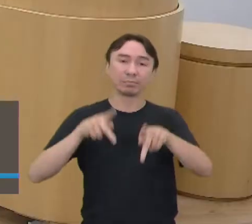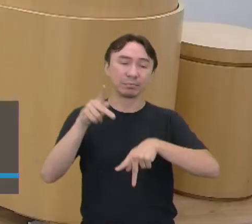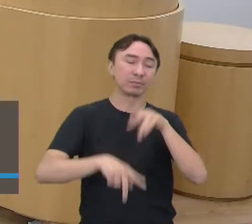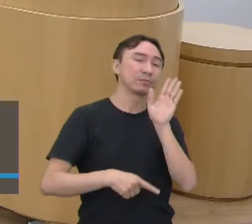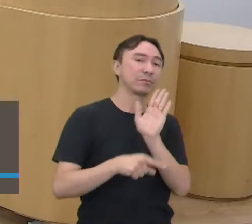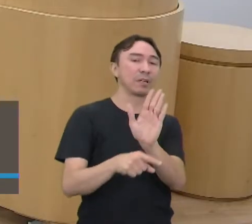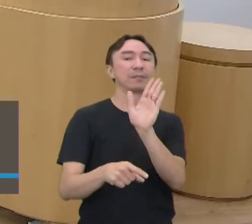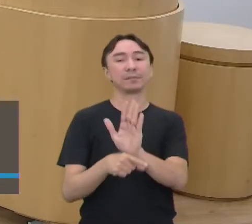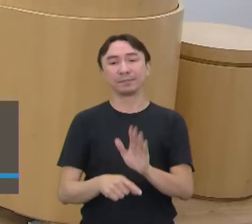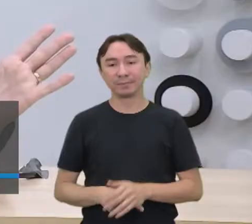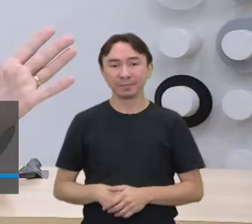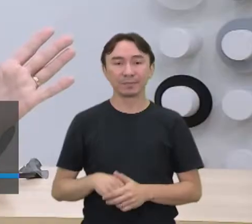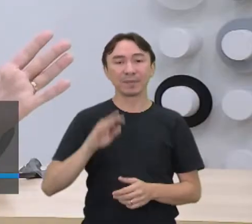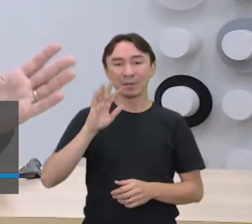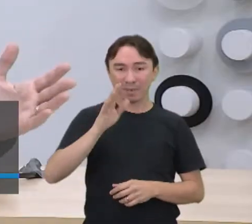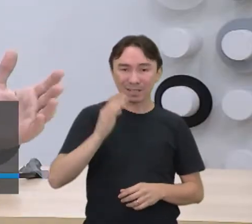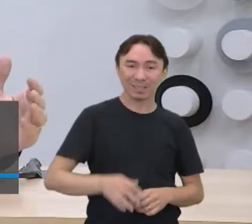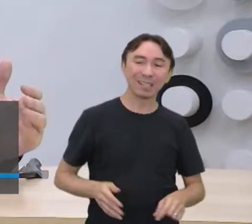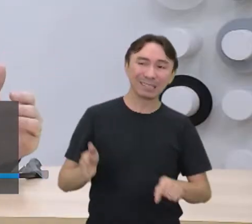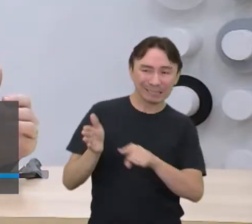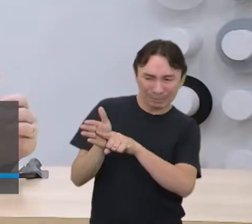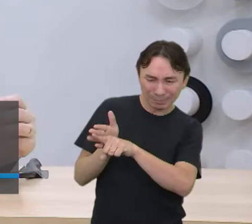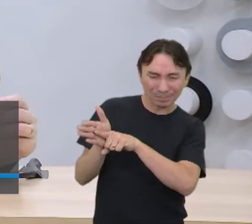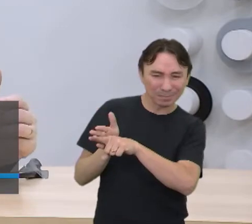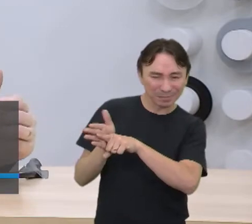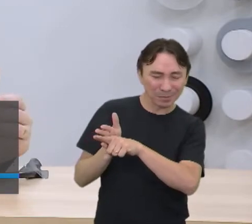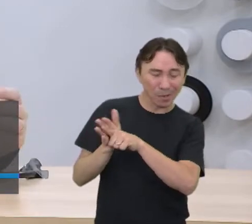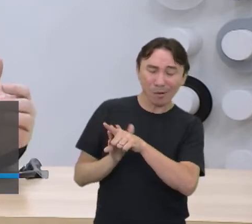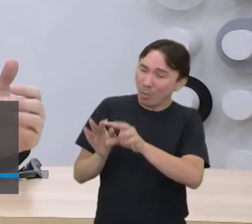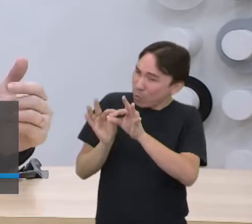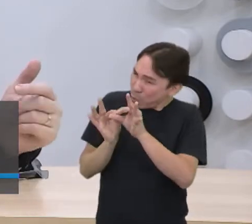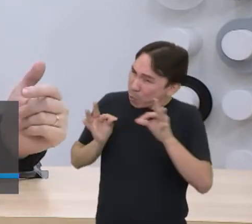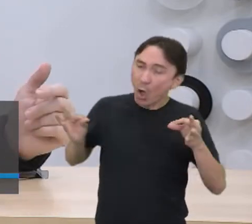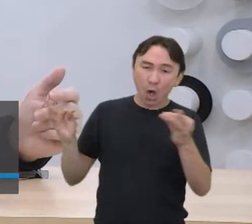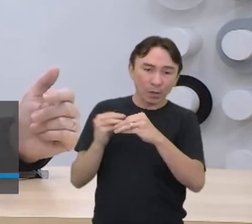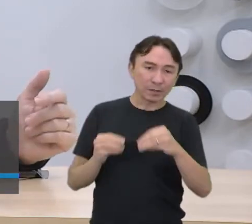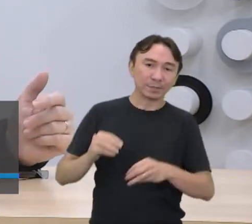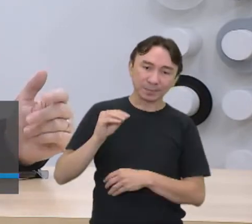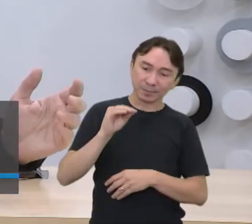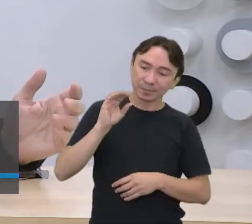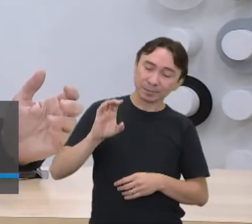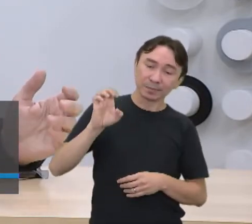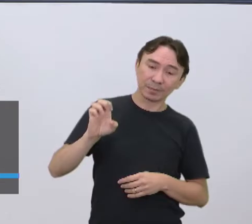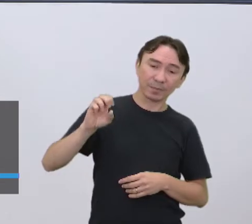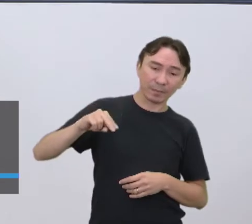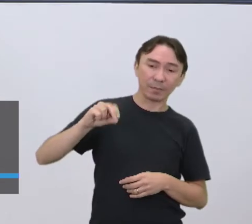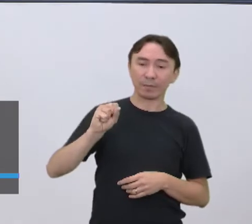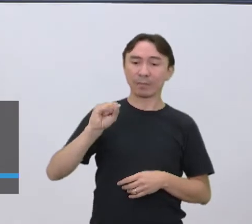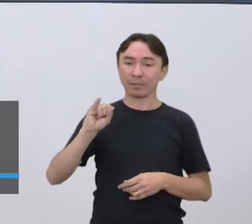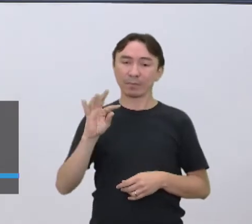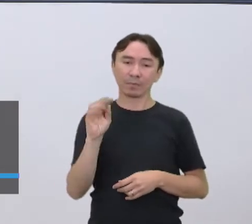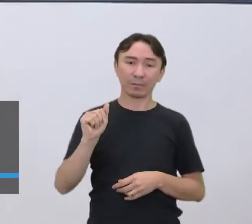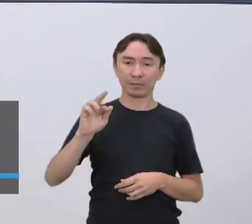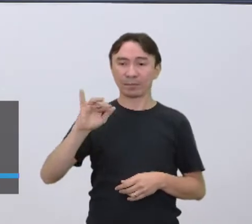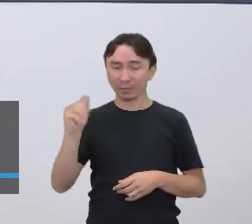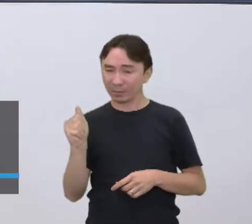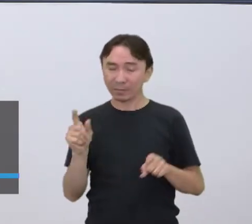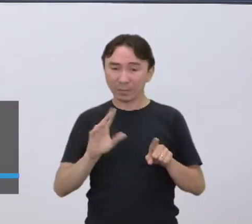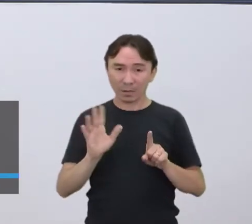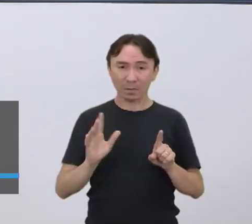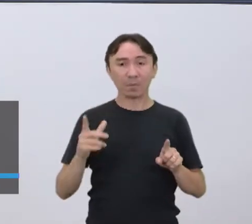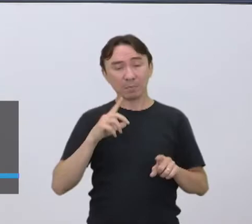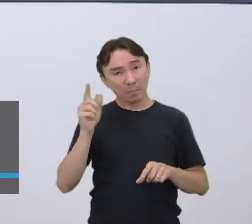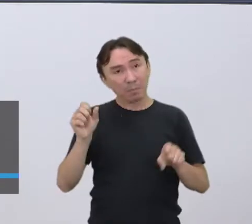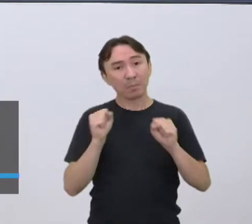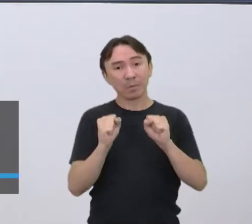censitária, Roberta? Ela vai ter que ser amostral. E aí o que é amostral, Osmar? Quero ver se você está esperto. Posso fazer uma coisa bem simples?